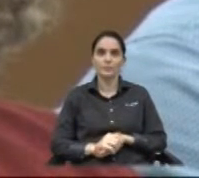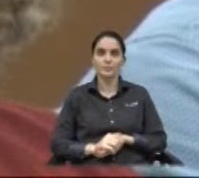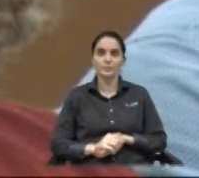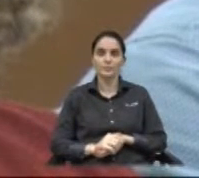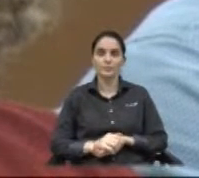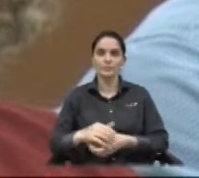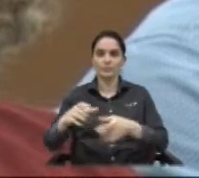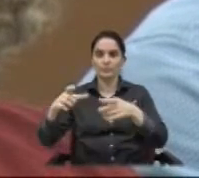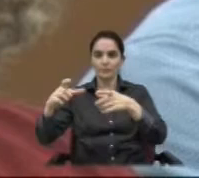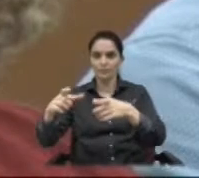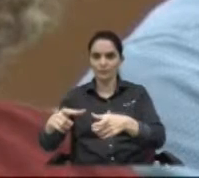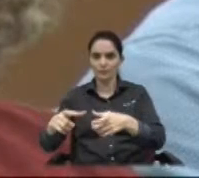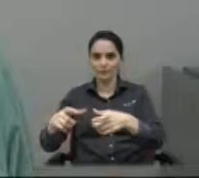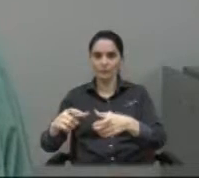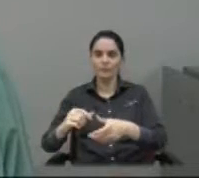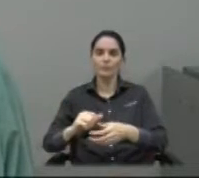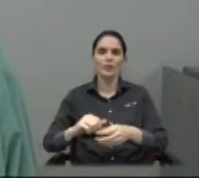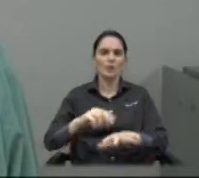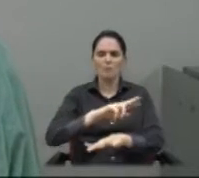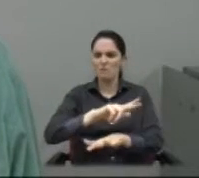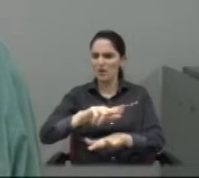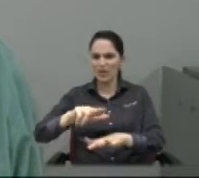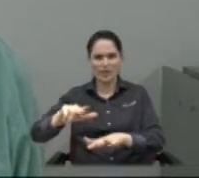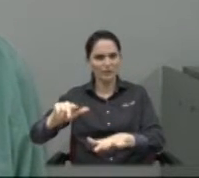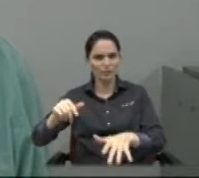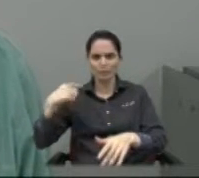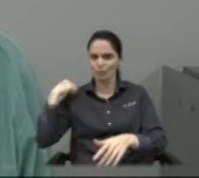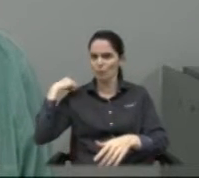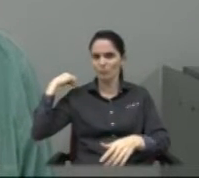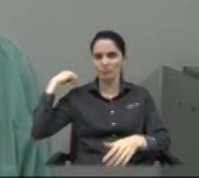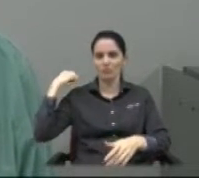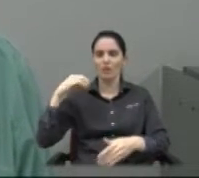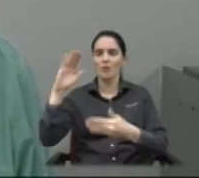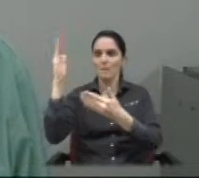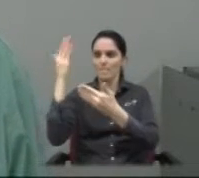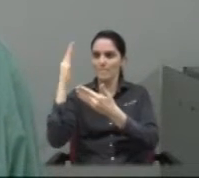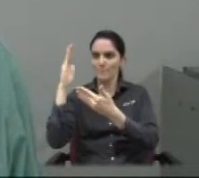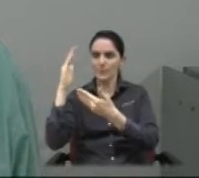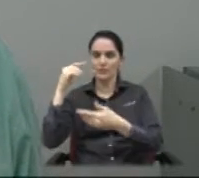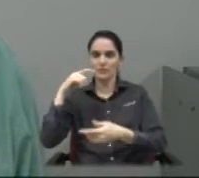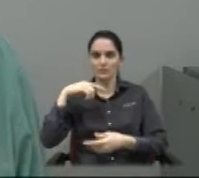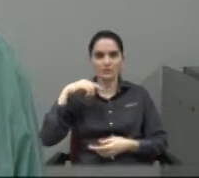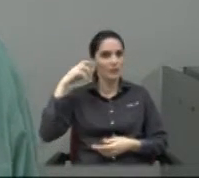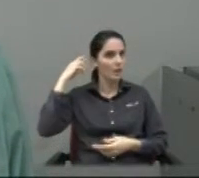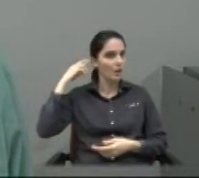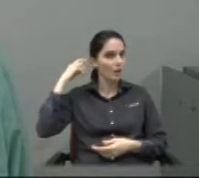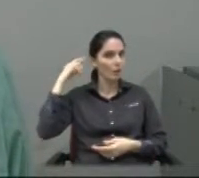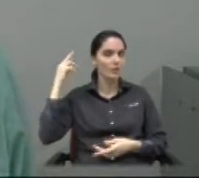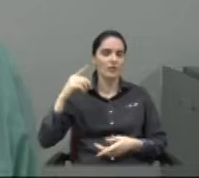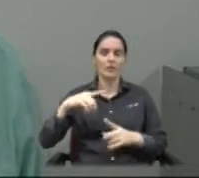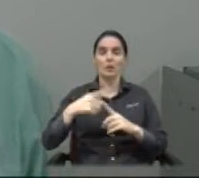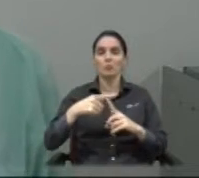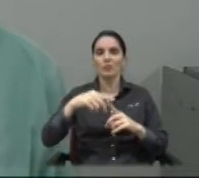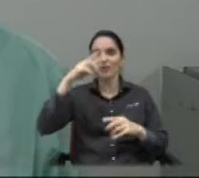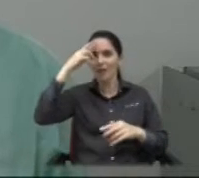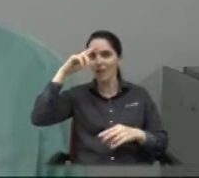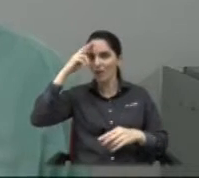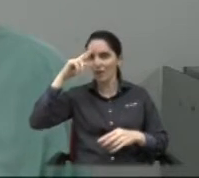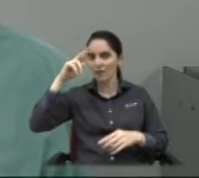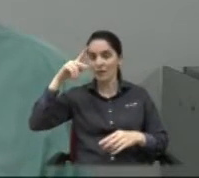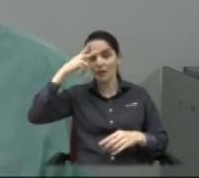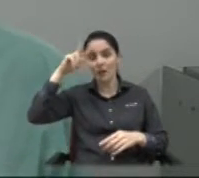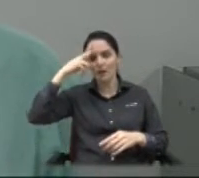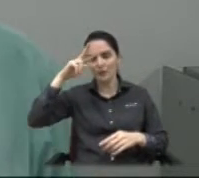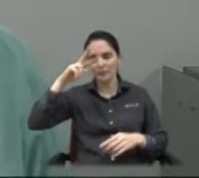é, na Afrofeira. Então, eu quero parabenizar o vereador Ronei de ter lembrado da Nicinha. Normalmente,